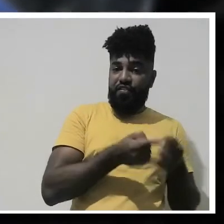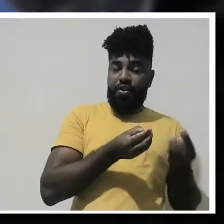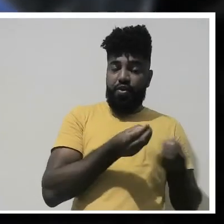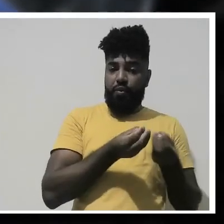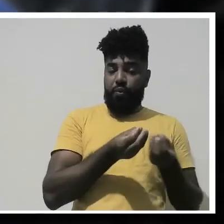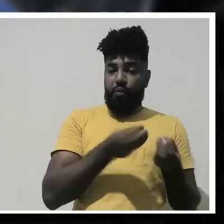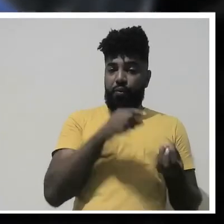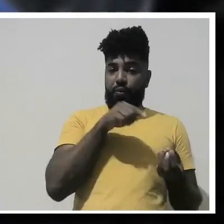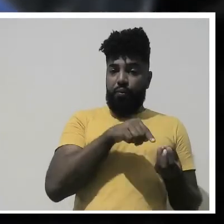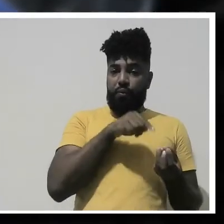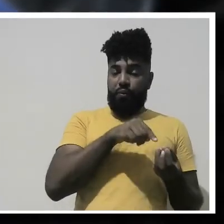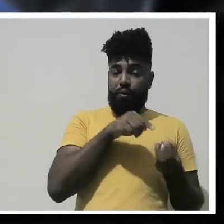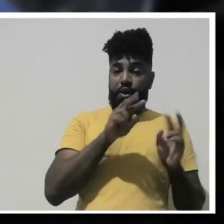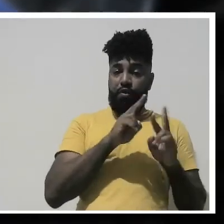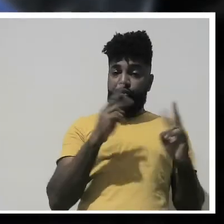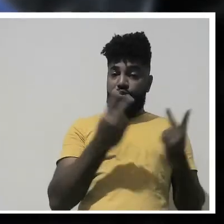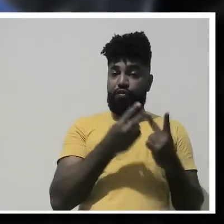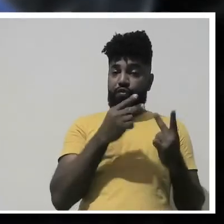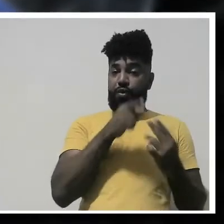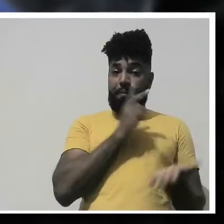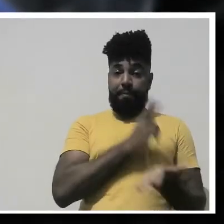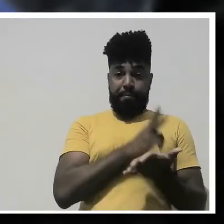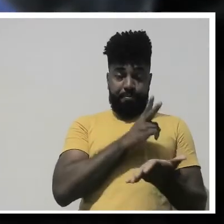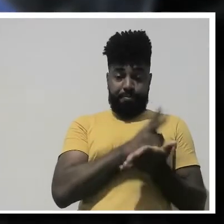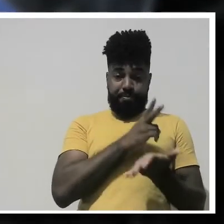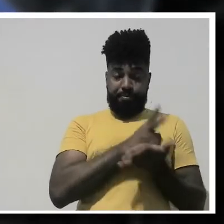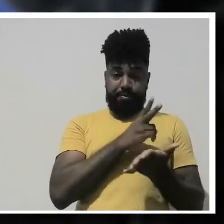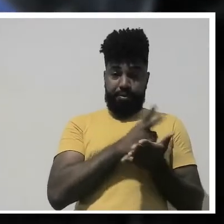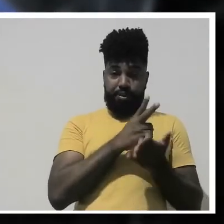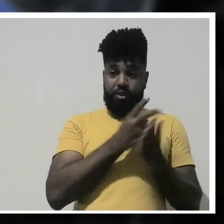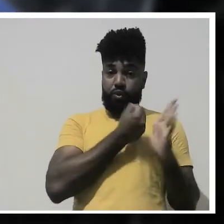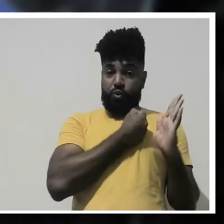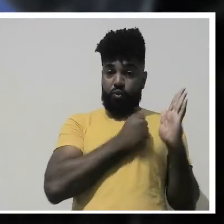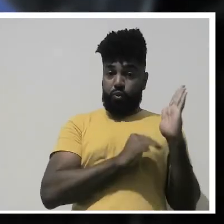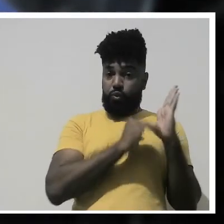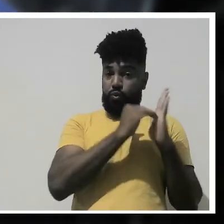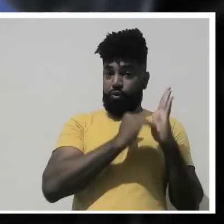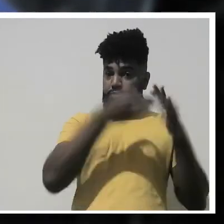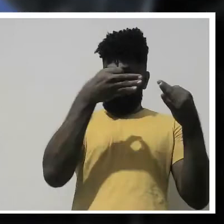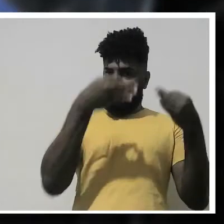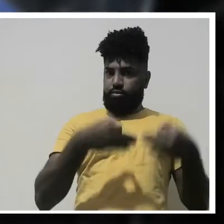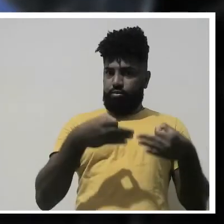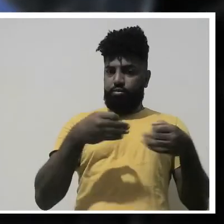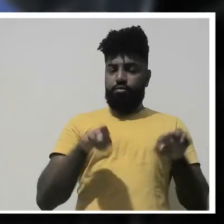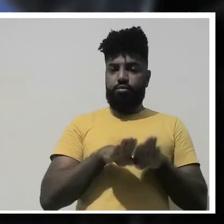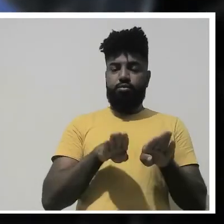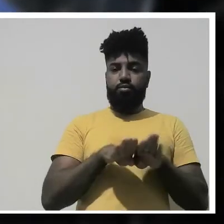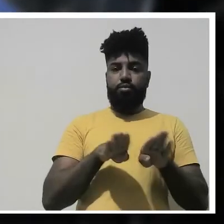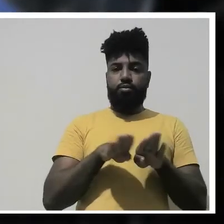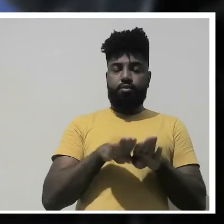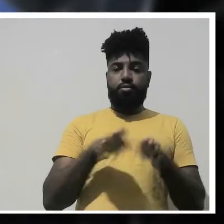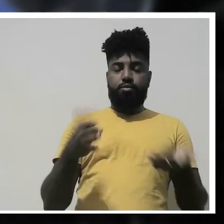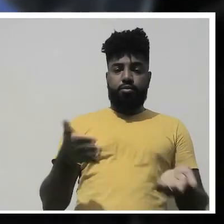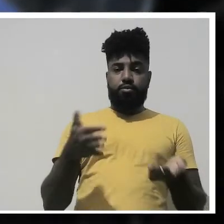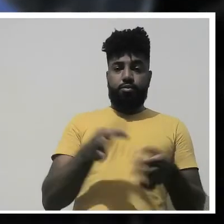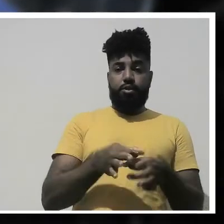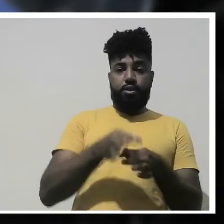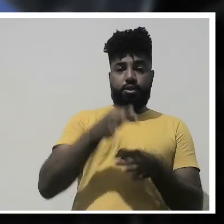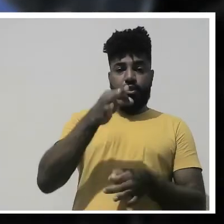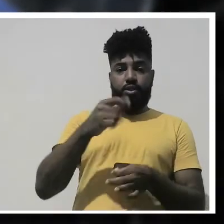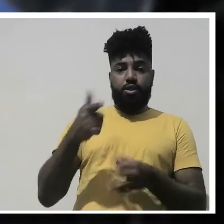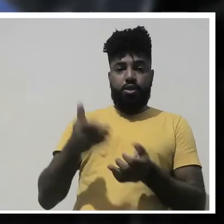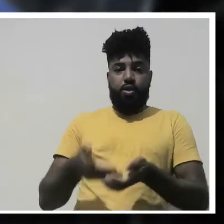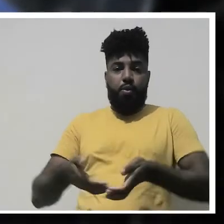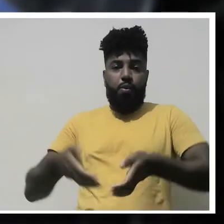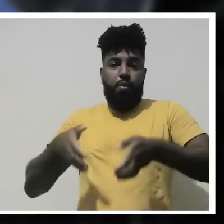comentado, ele faz com que você tenha sempre aquele mesmo volume, então a medida sai muito mais precisa. Na proveta ou até num